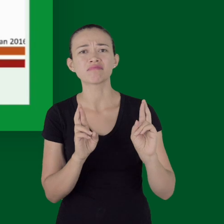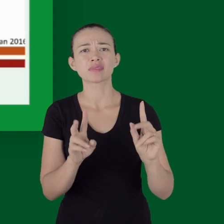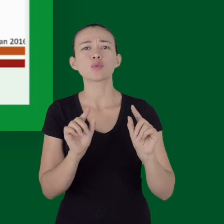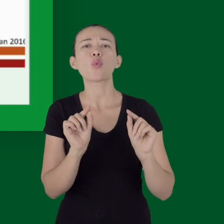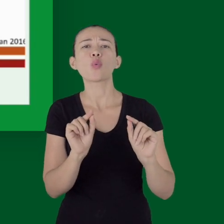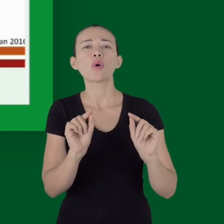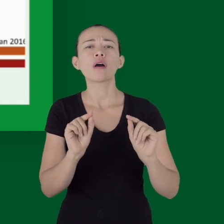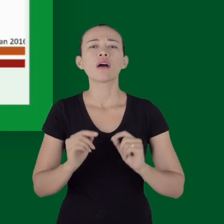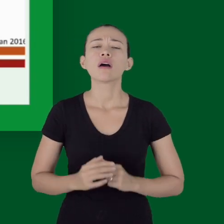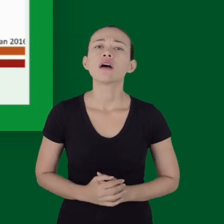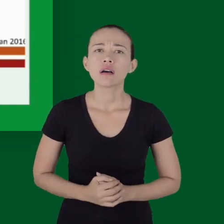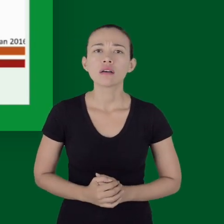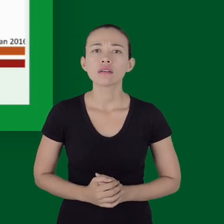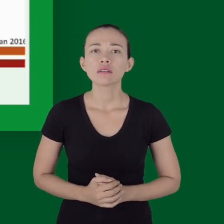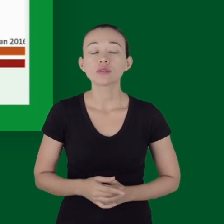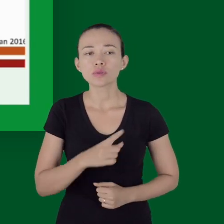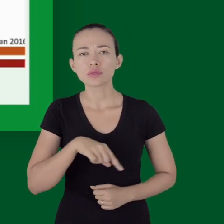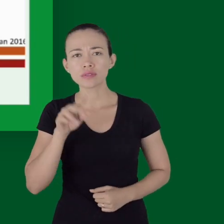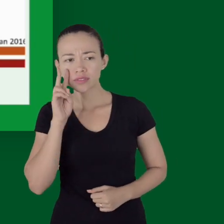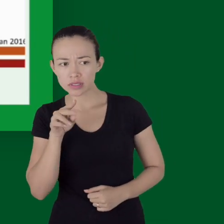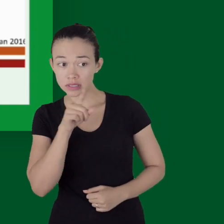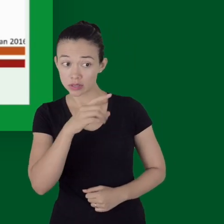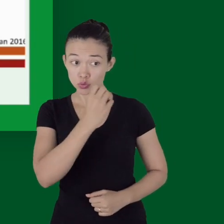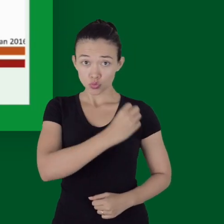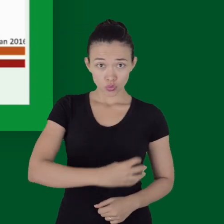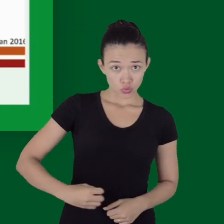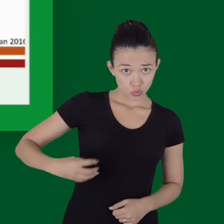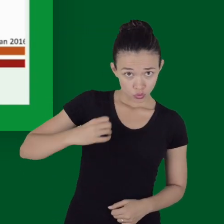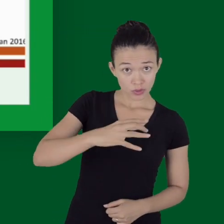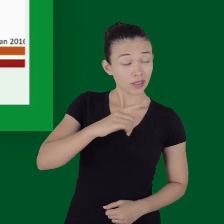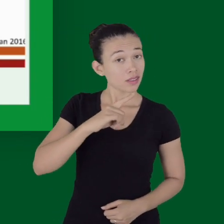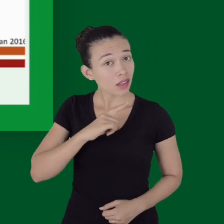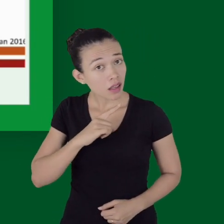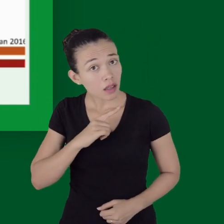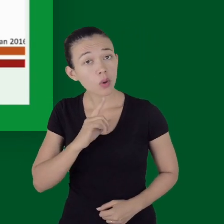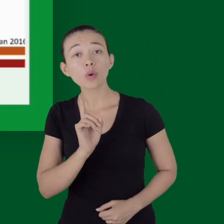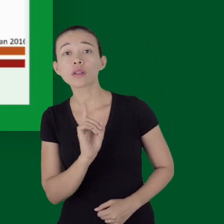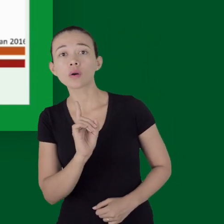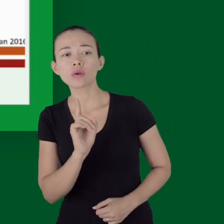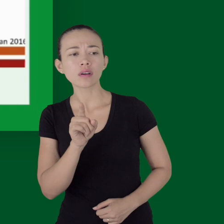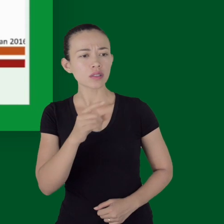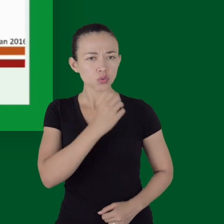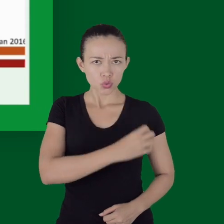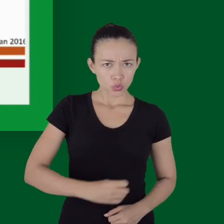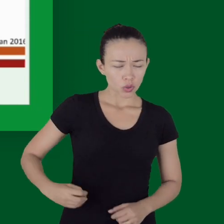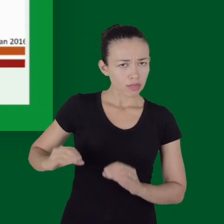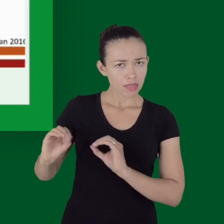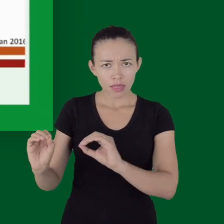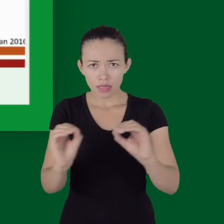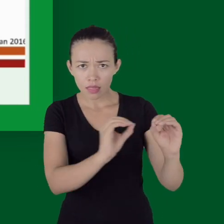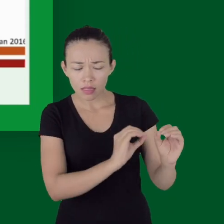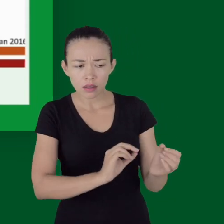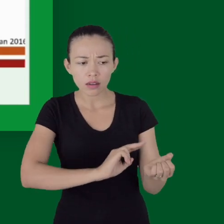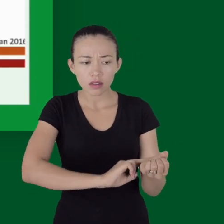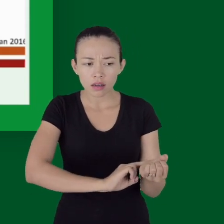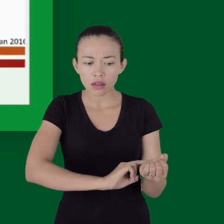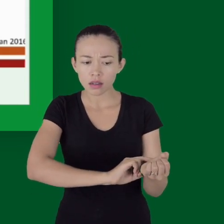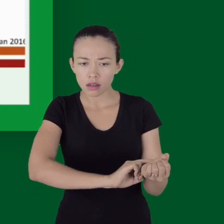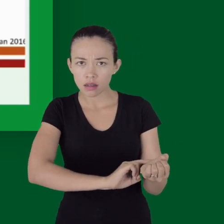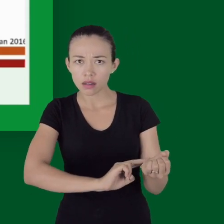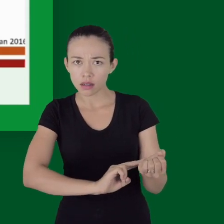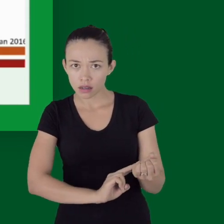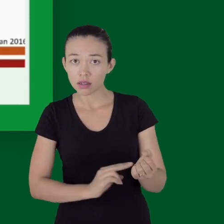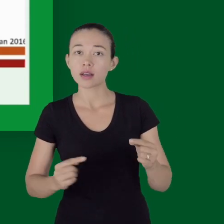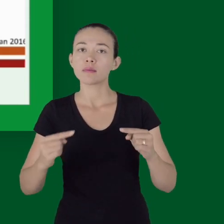4. A gente vai diferenciar o grau 3 do 4 pelo choque. Se o paciente não está em choque, ele tem um pulso